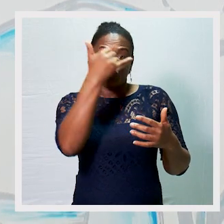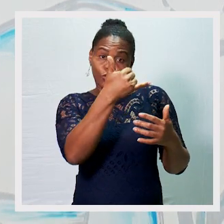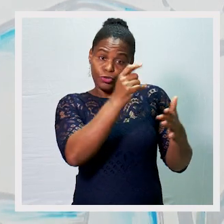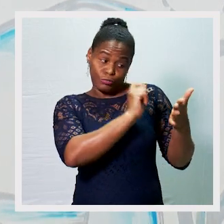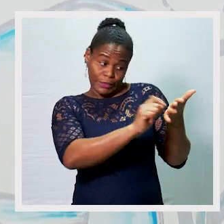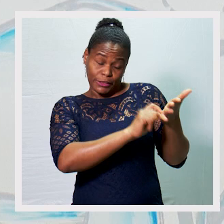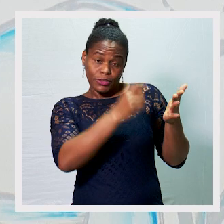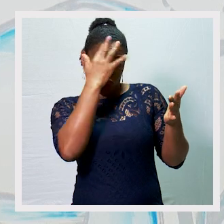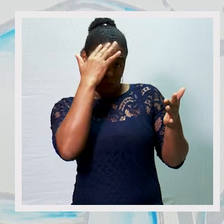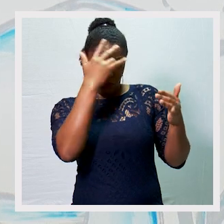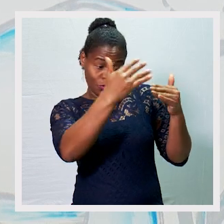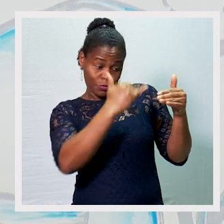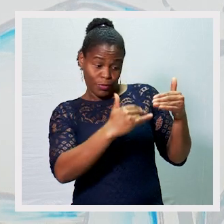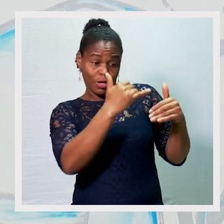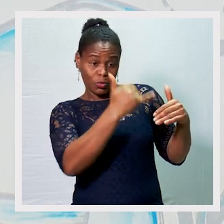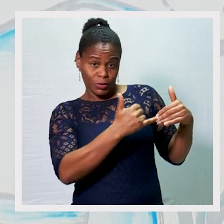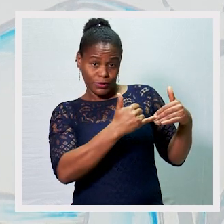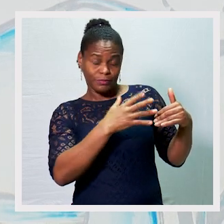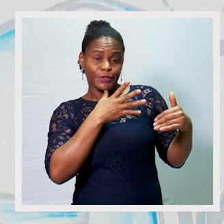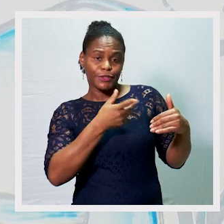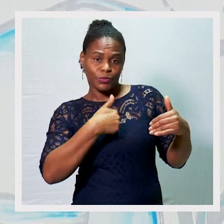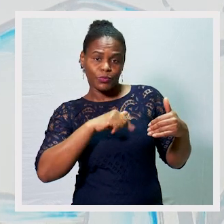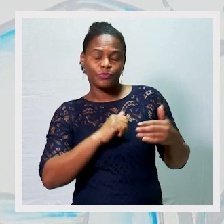2 diz-nos o seguinte: